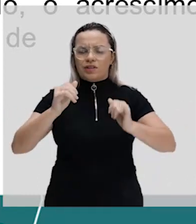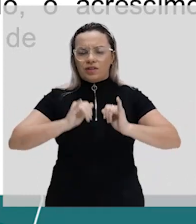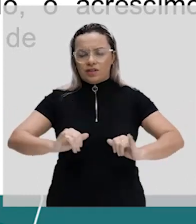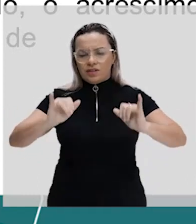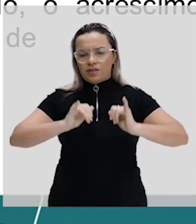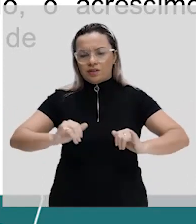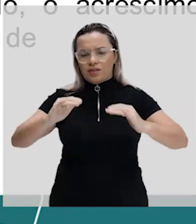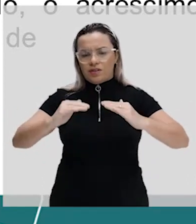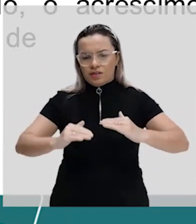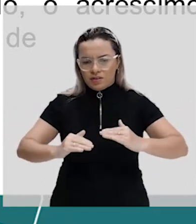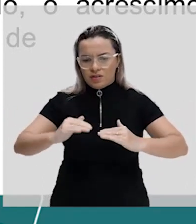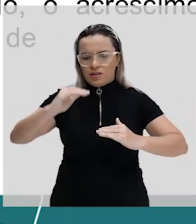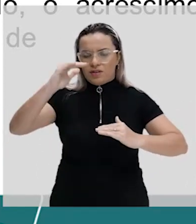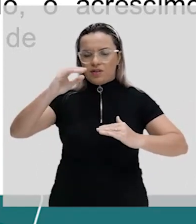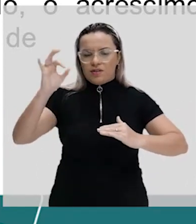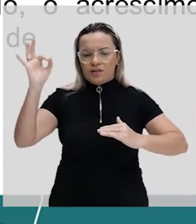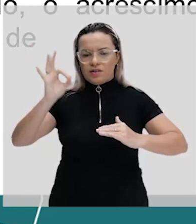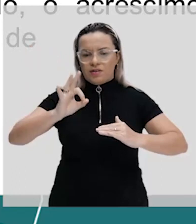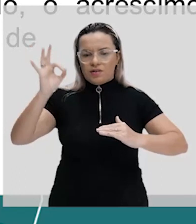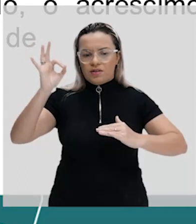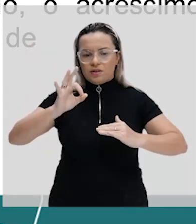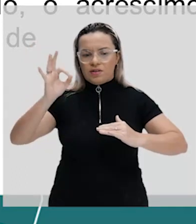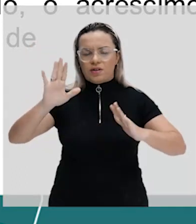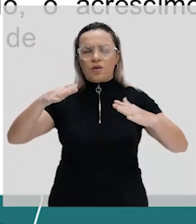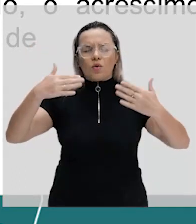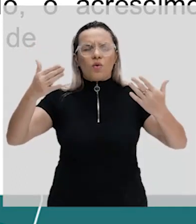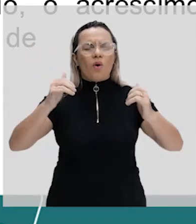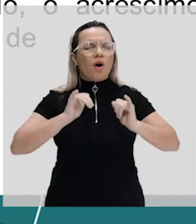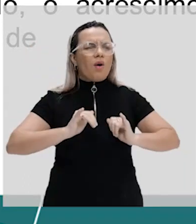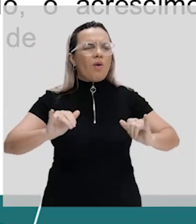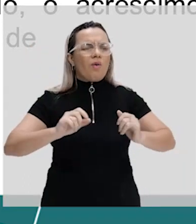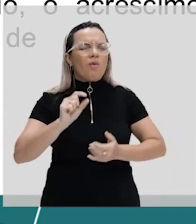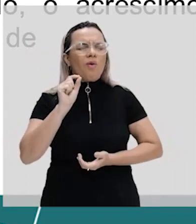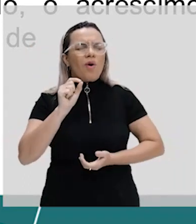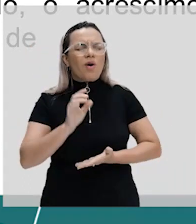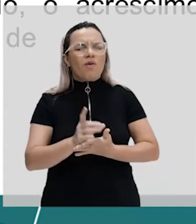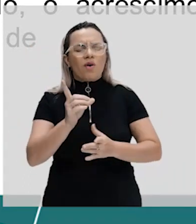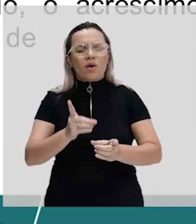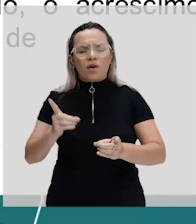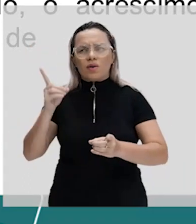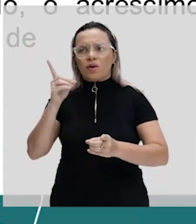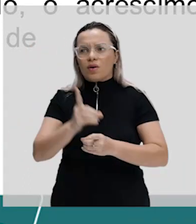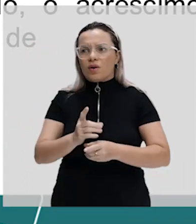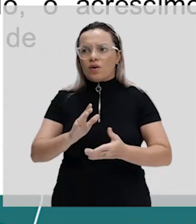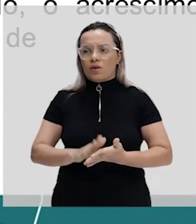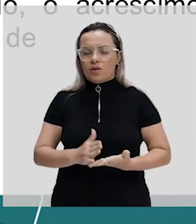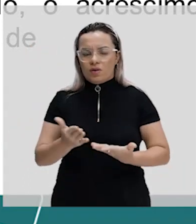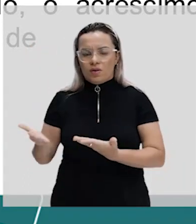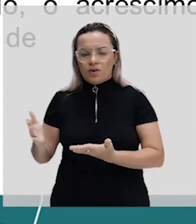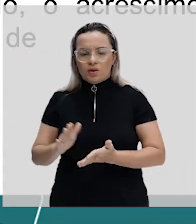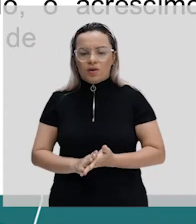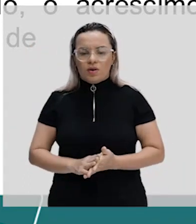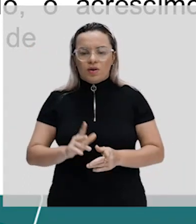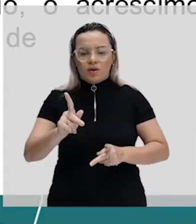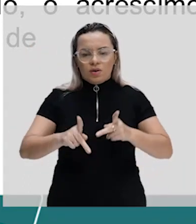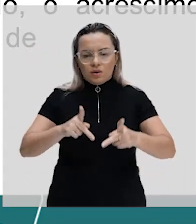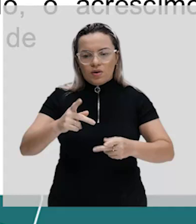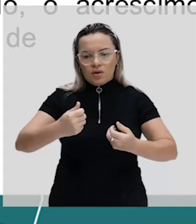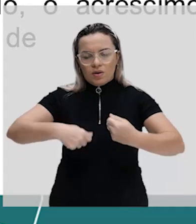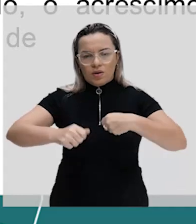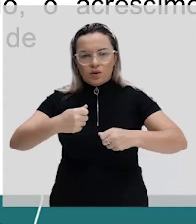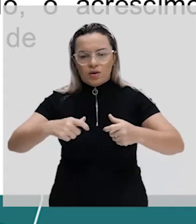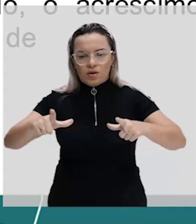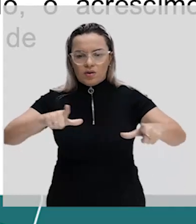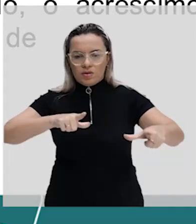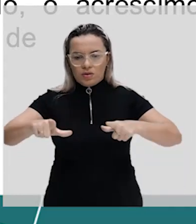de aumento para essa terceira informação. Qual é a terceira informação mesmo? Justamente para população economicamente